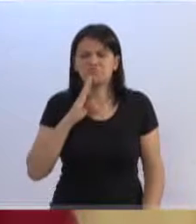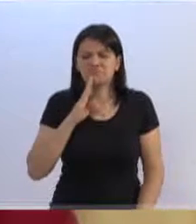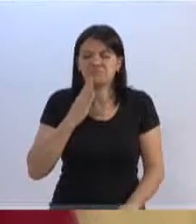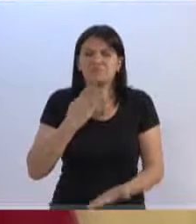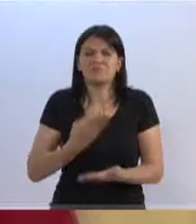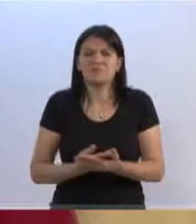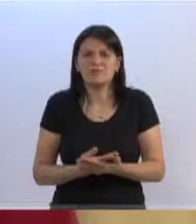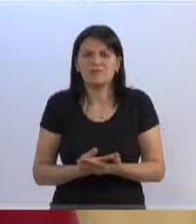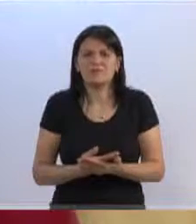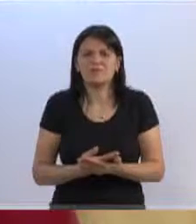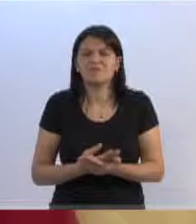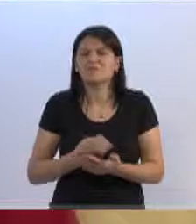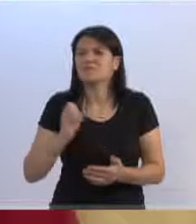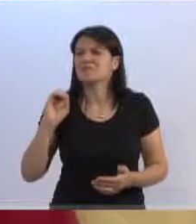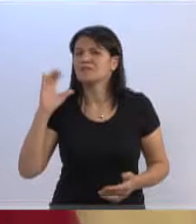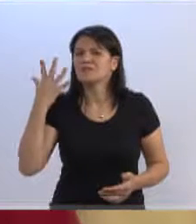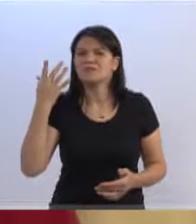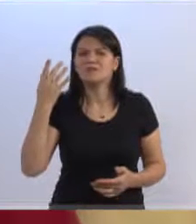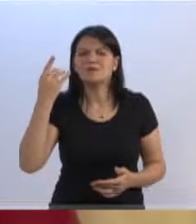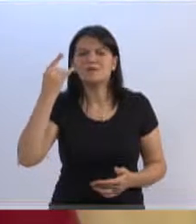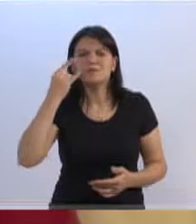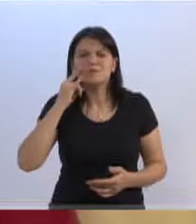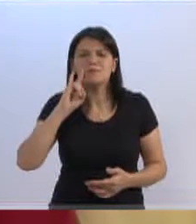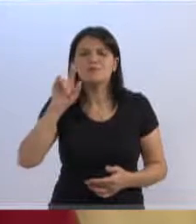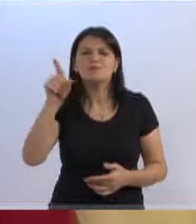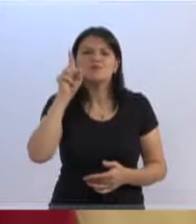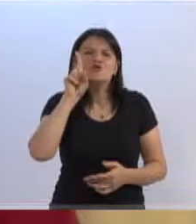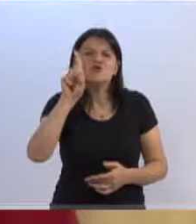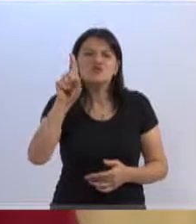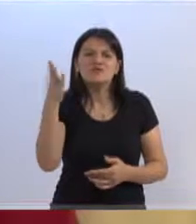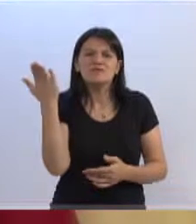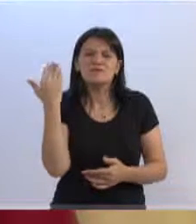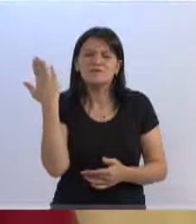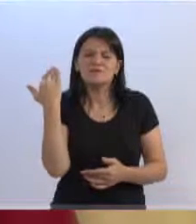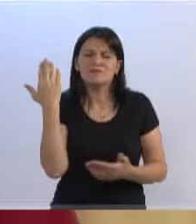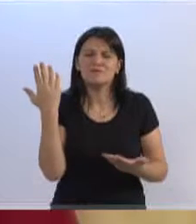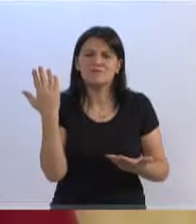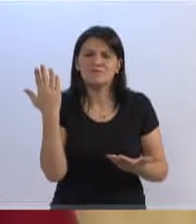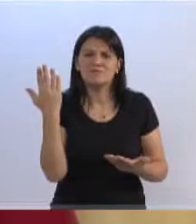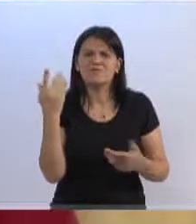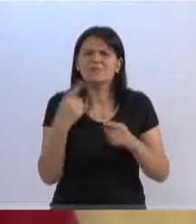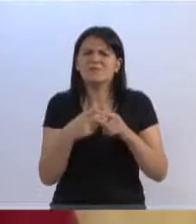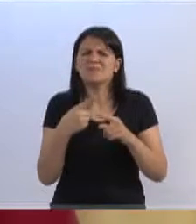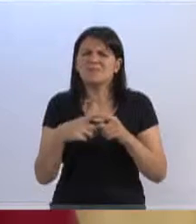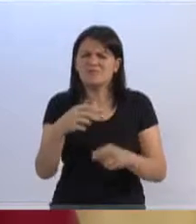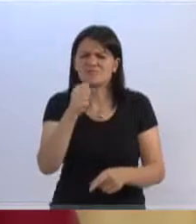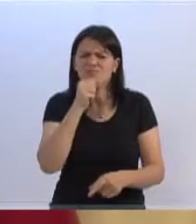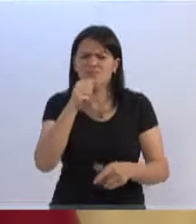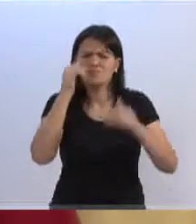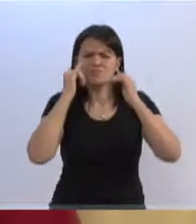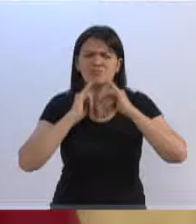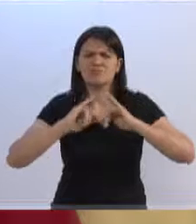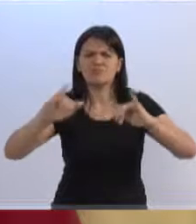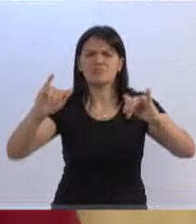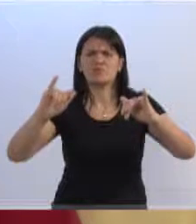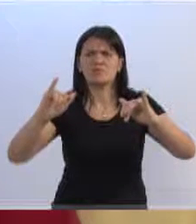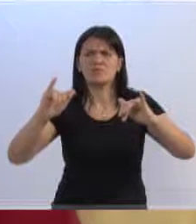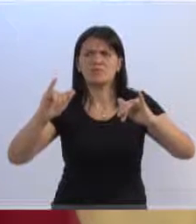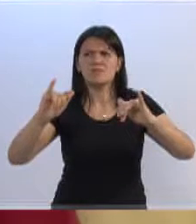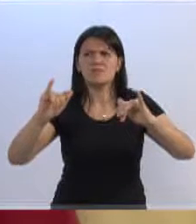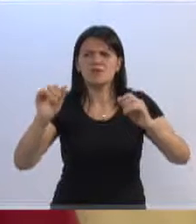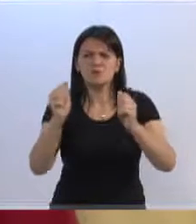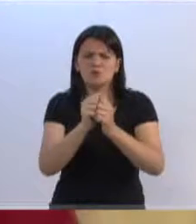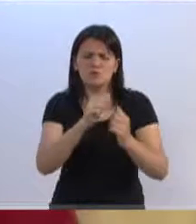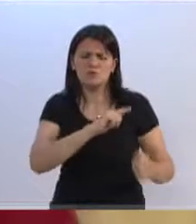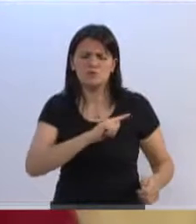abismado com o que aconteceu nos últimos dias em relação... Porque a imprensa está fazendo jogo pesado com o governo